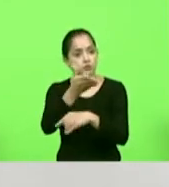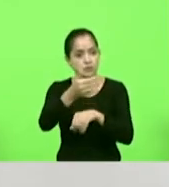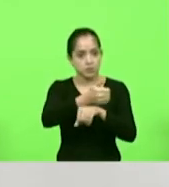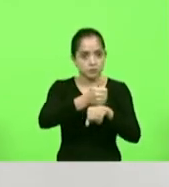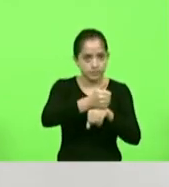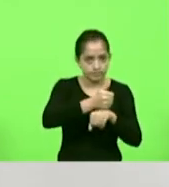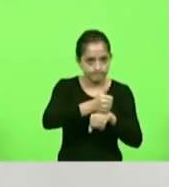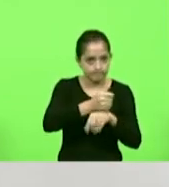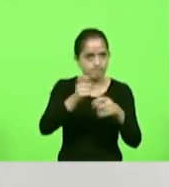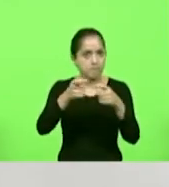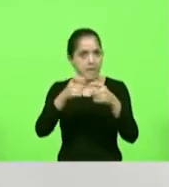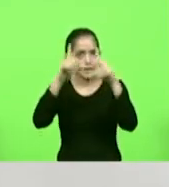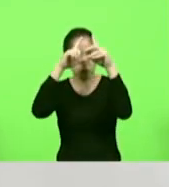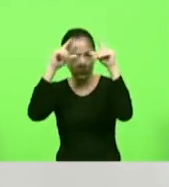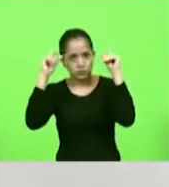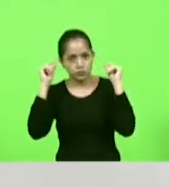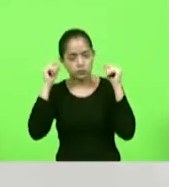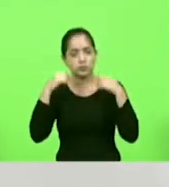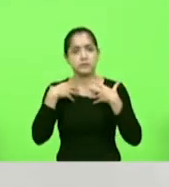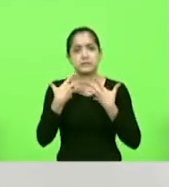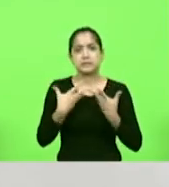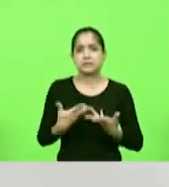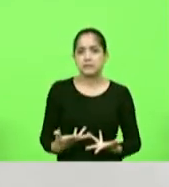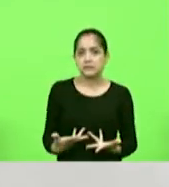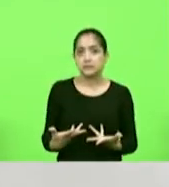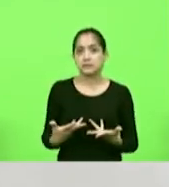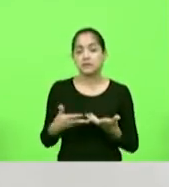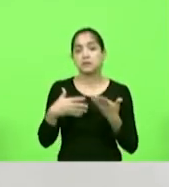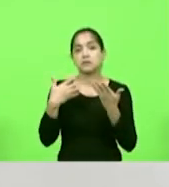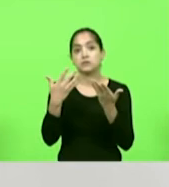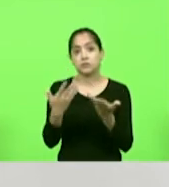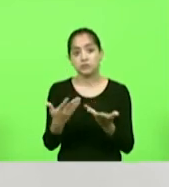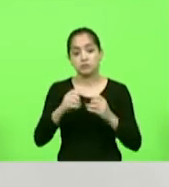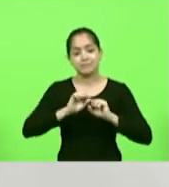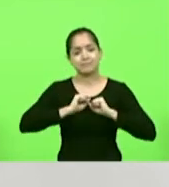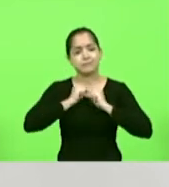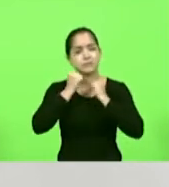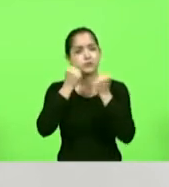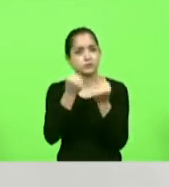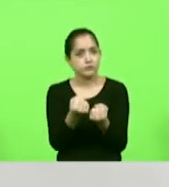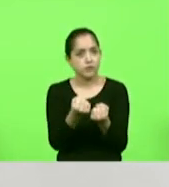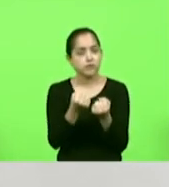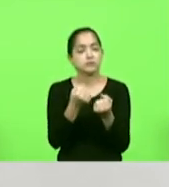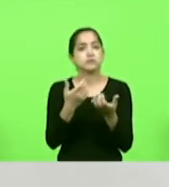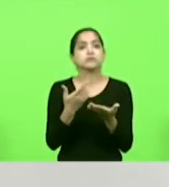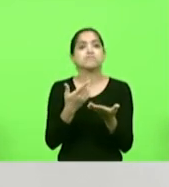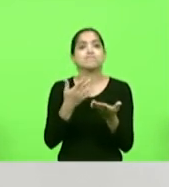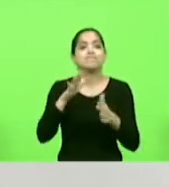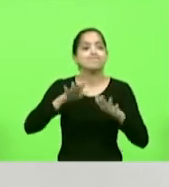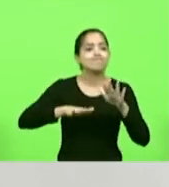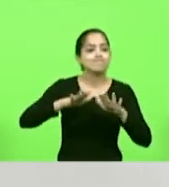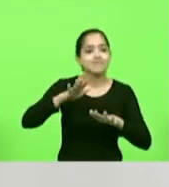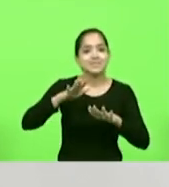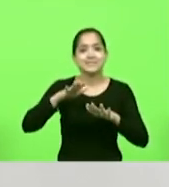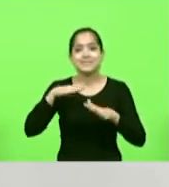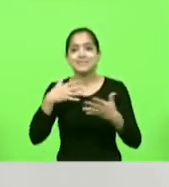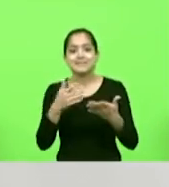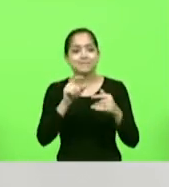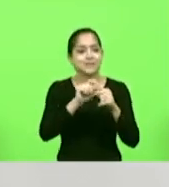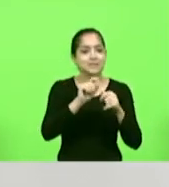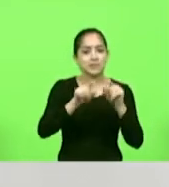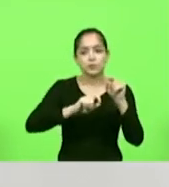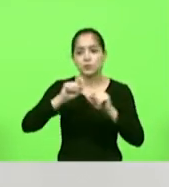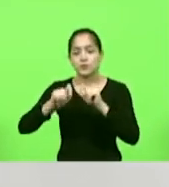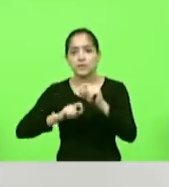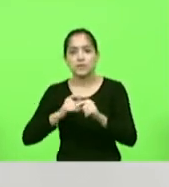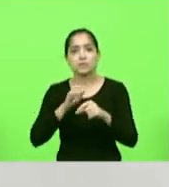estão extremamente exauridos, cansados e que muitas vezes não sabem o que fazer para